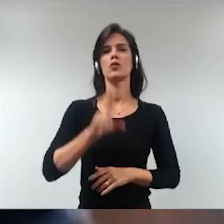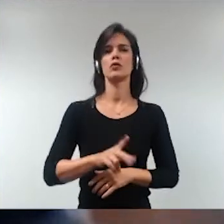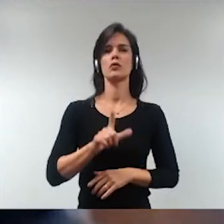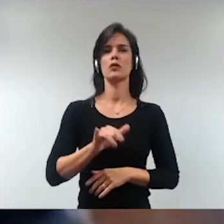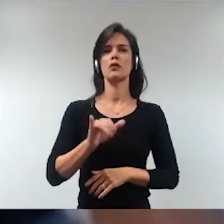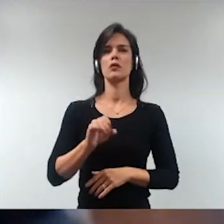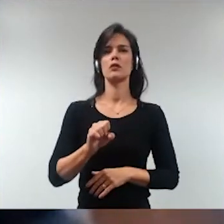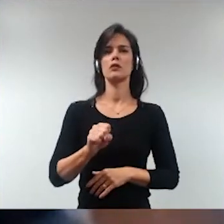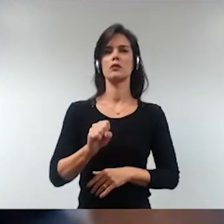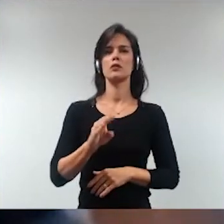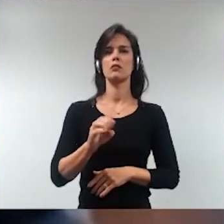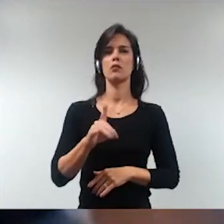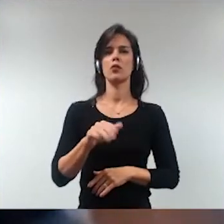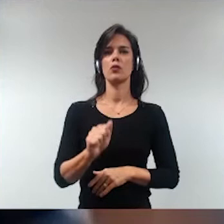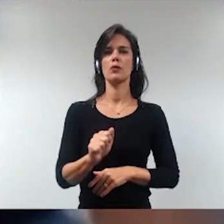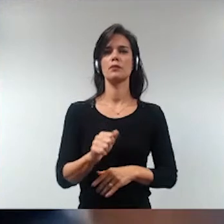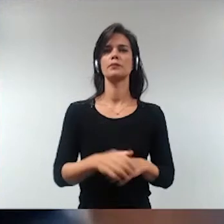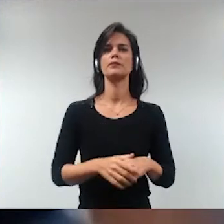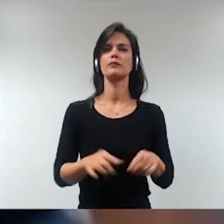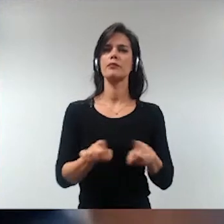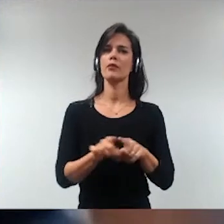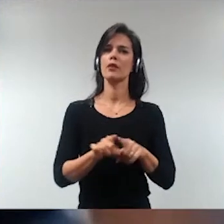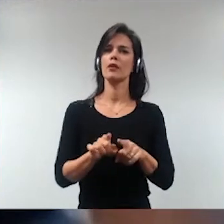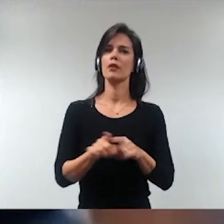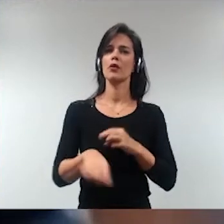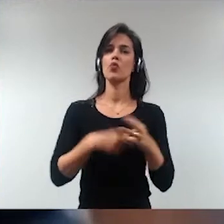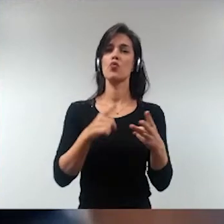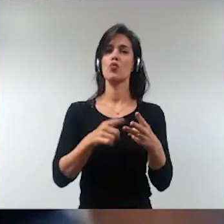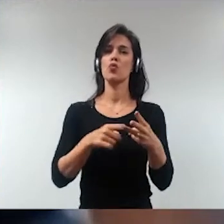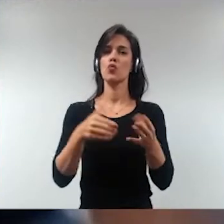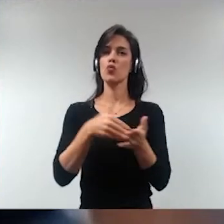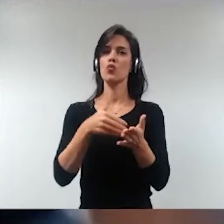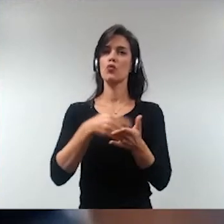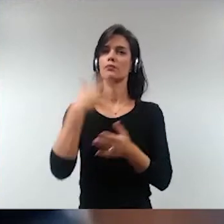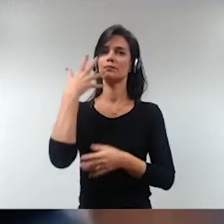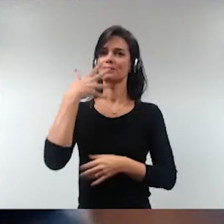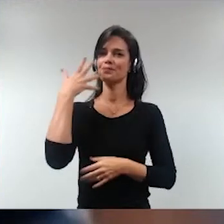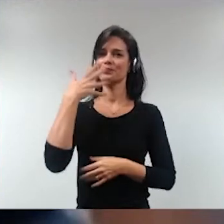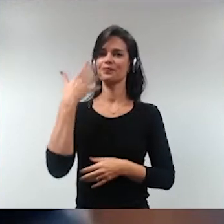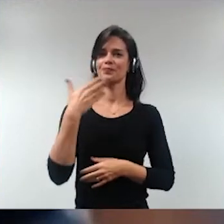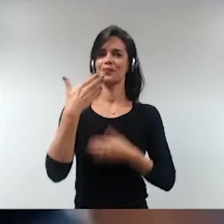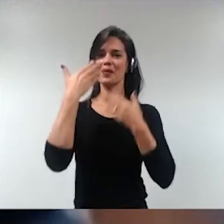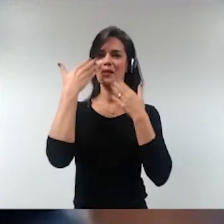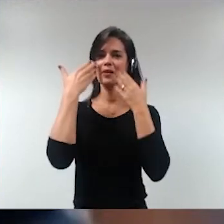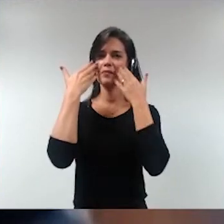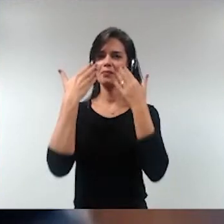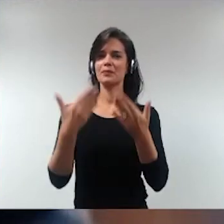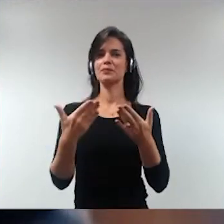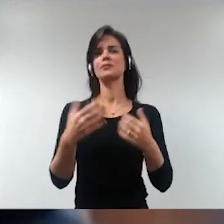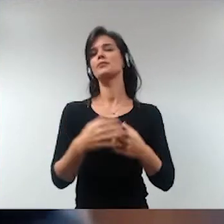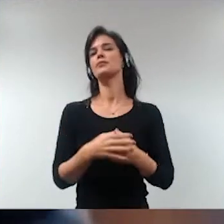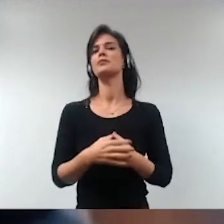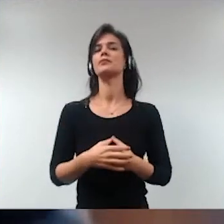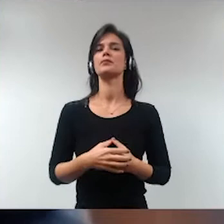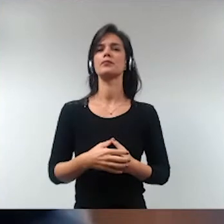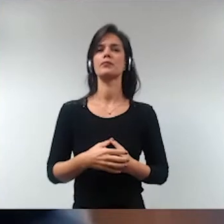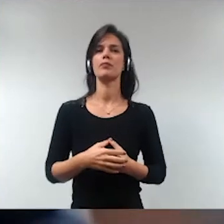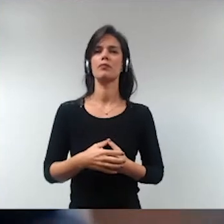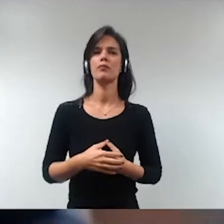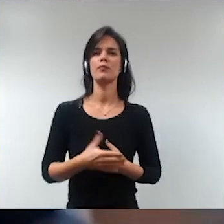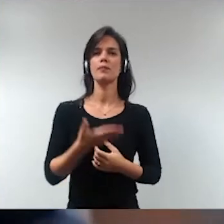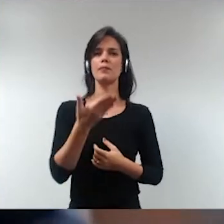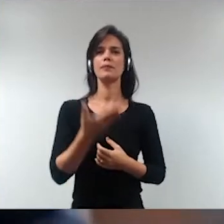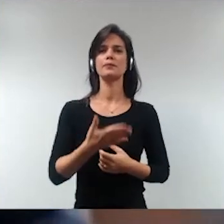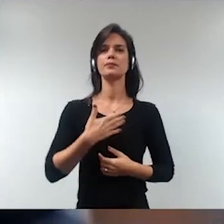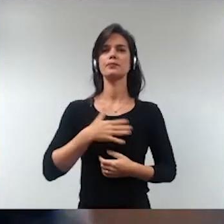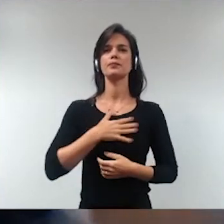e mais, aí fechando com chave de ouro nessa apresentação, o nosso